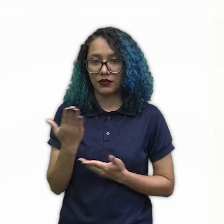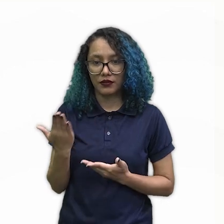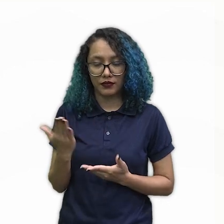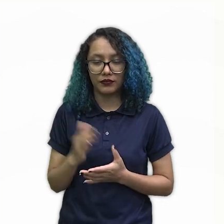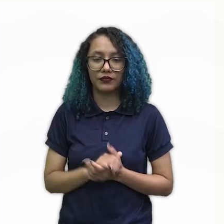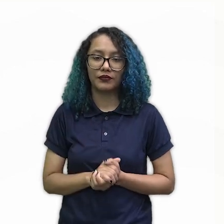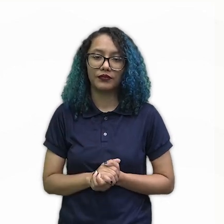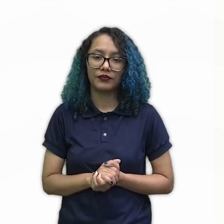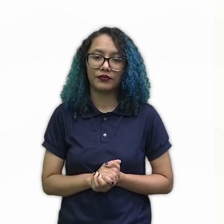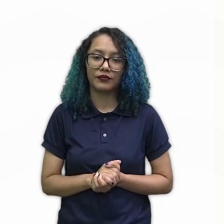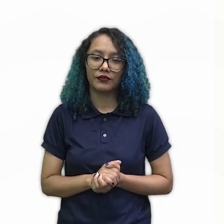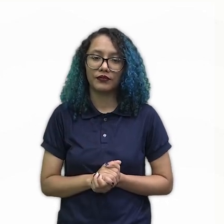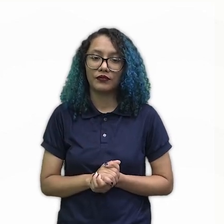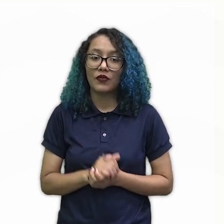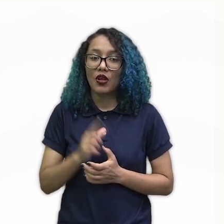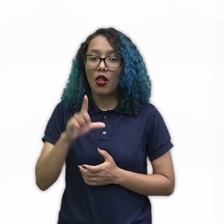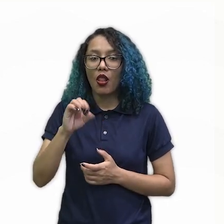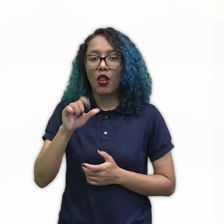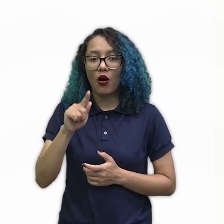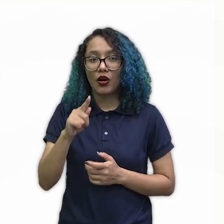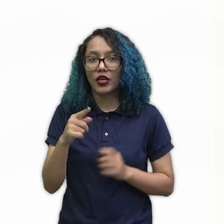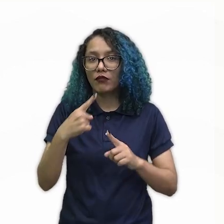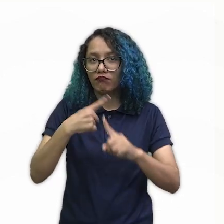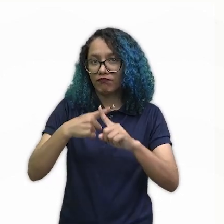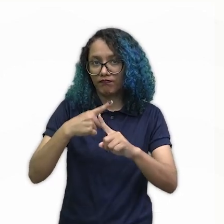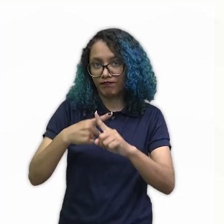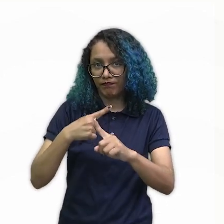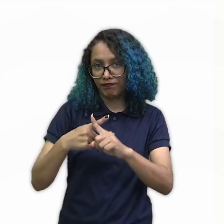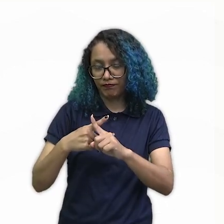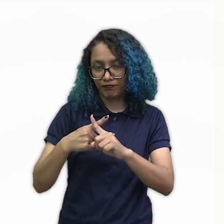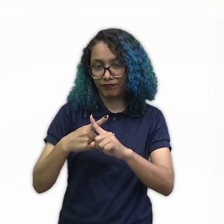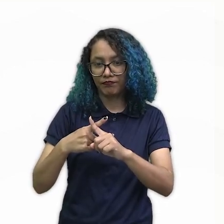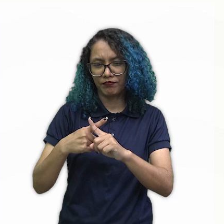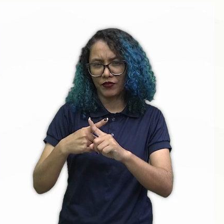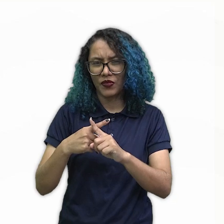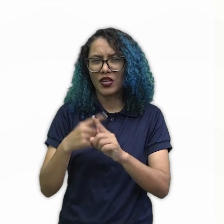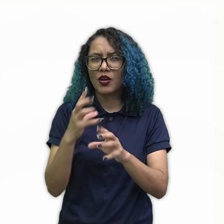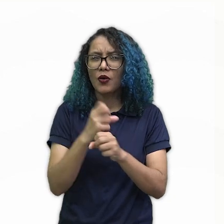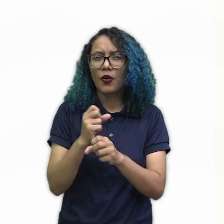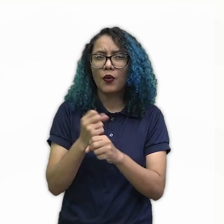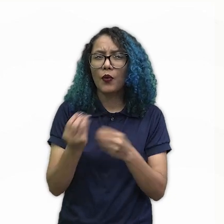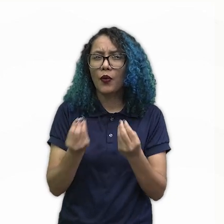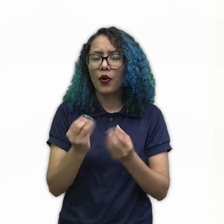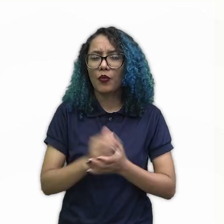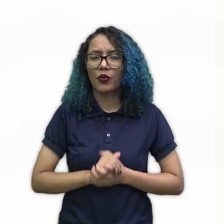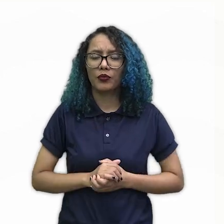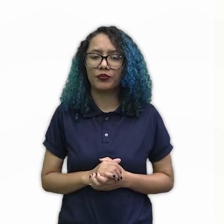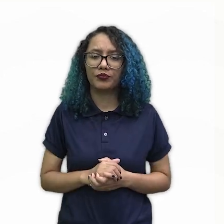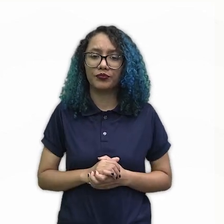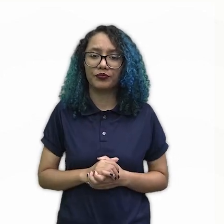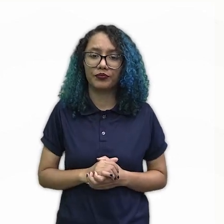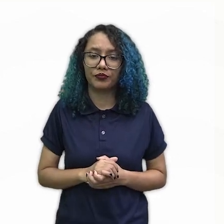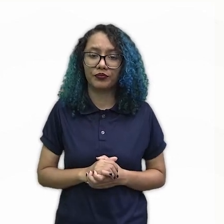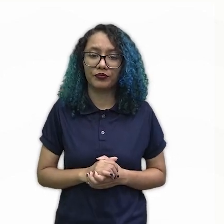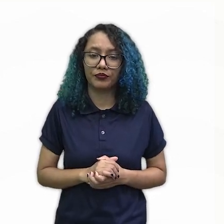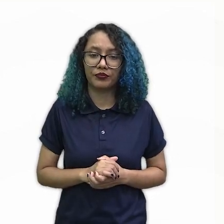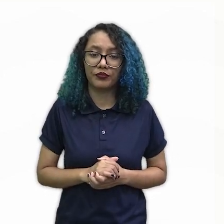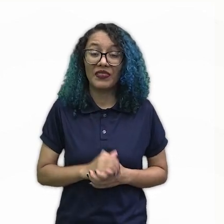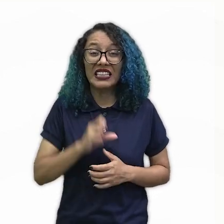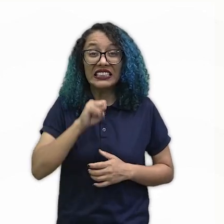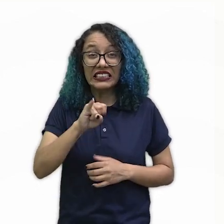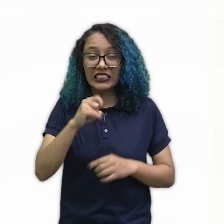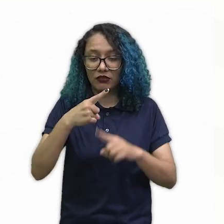aí, log de um produto. Como é que se resolve mesmo? Lembra? Exatamente isso. Consultou a anotação? Então, se eu tenho